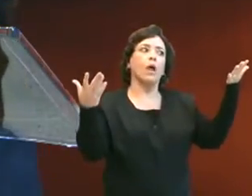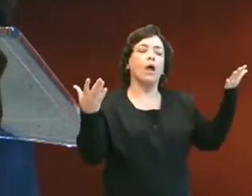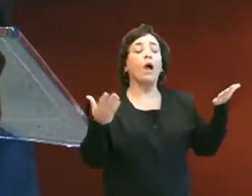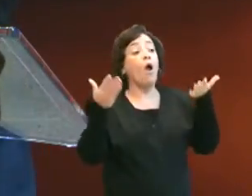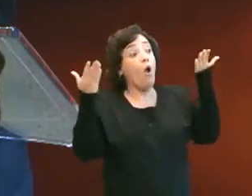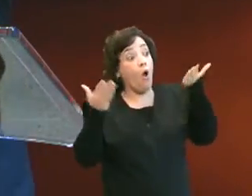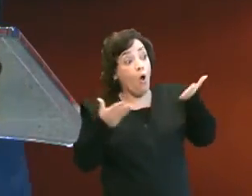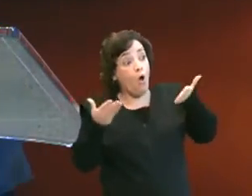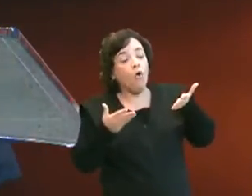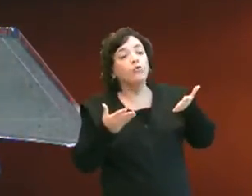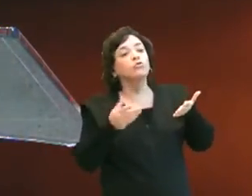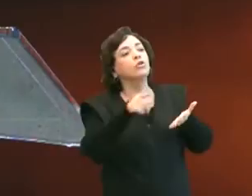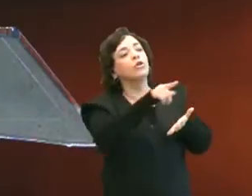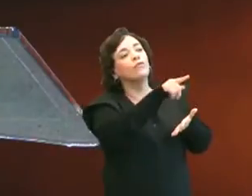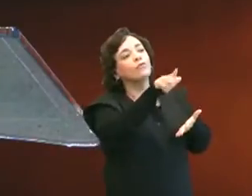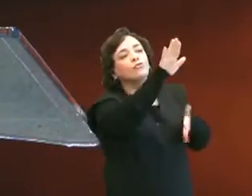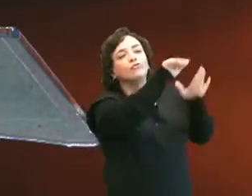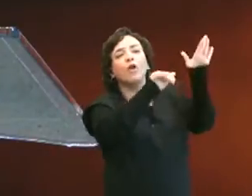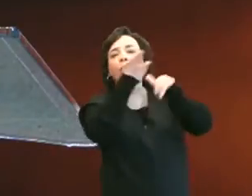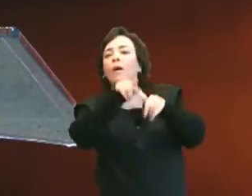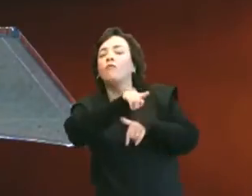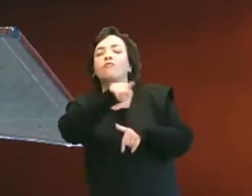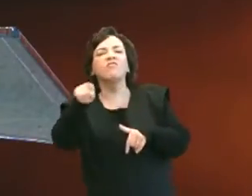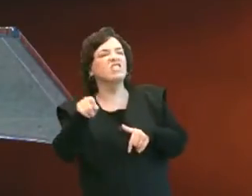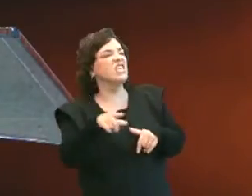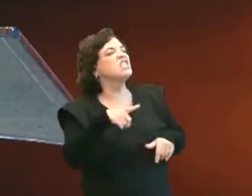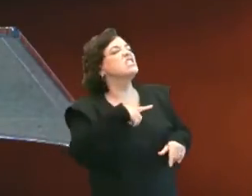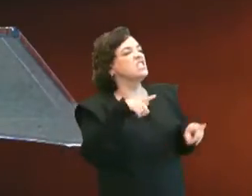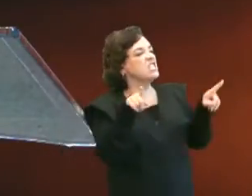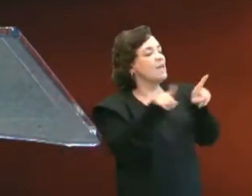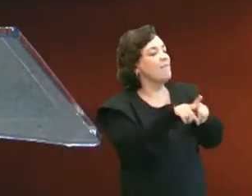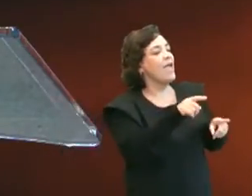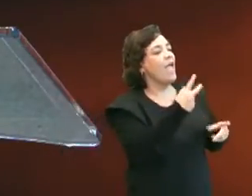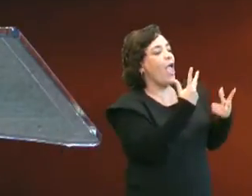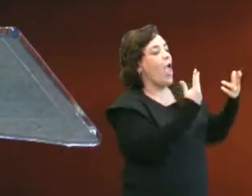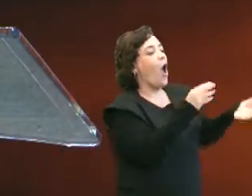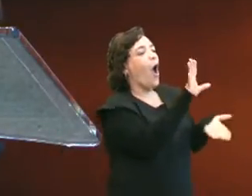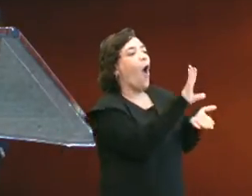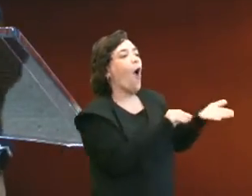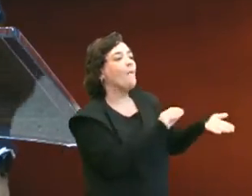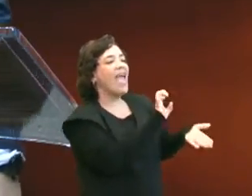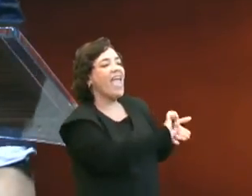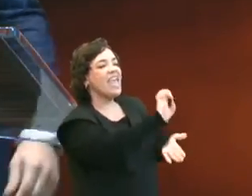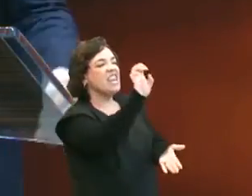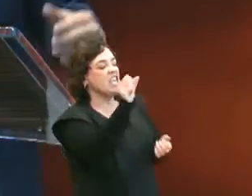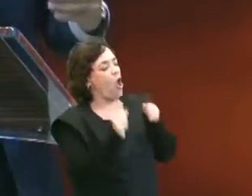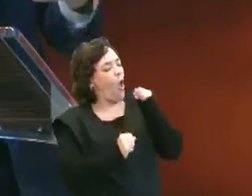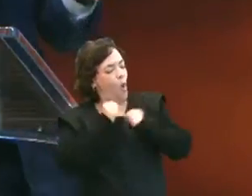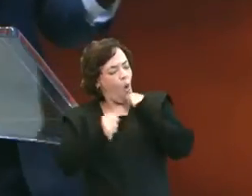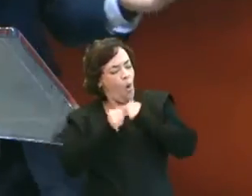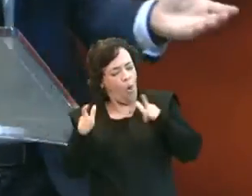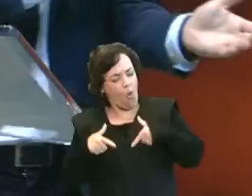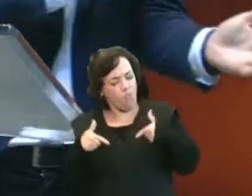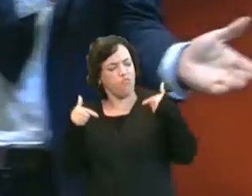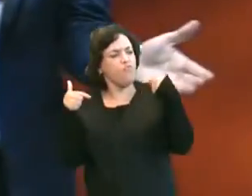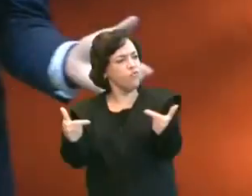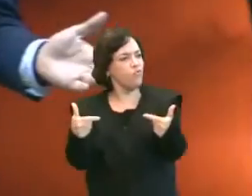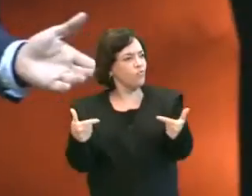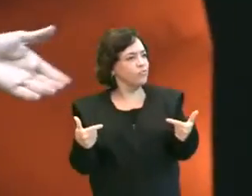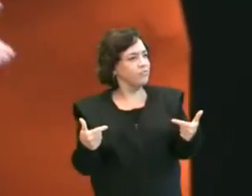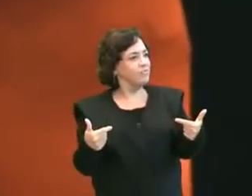Hoje eu queria te convidar a correr mais do que cavalos. A segunda manifestação de